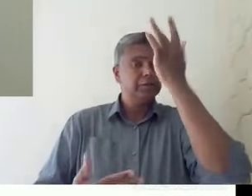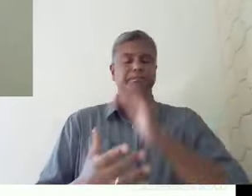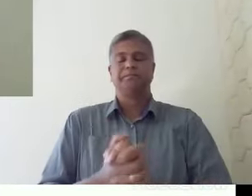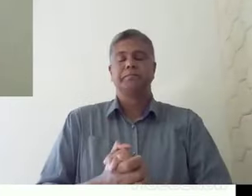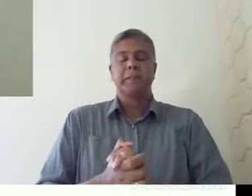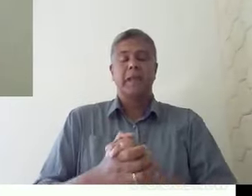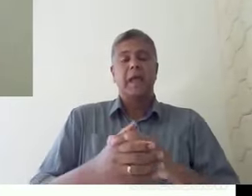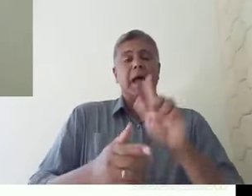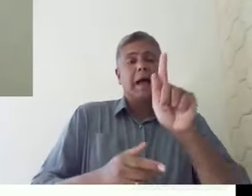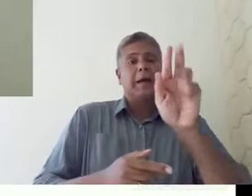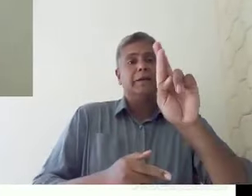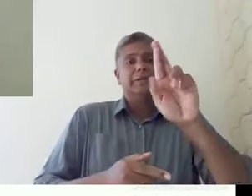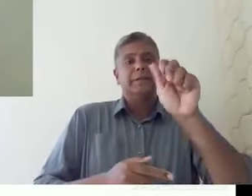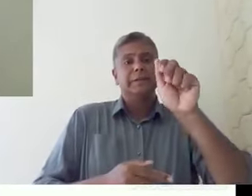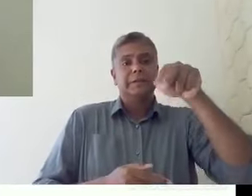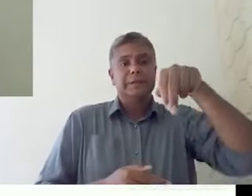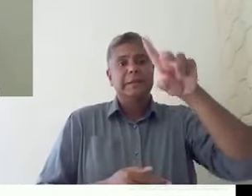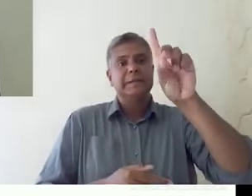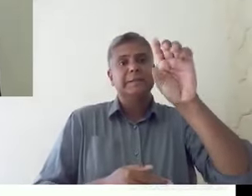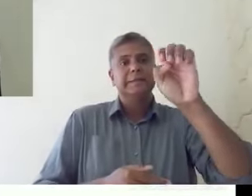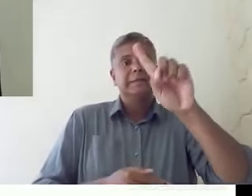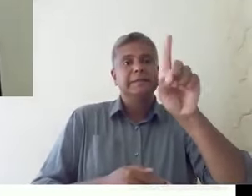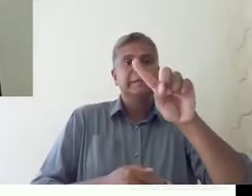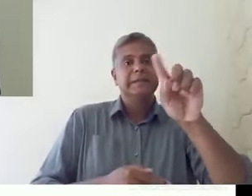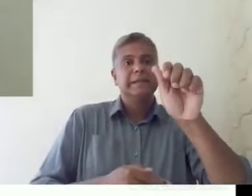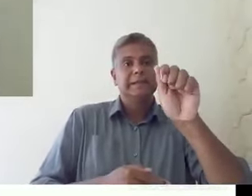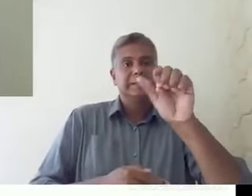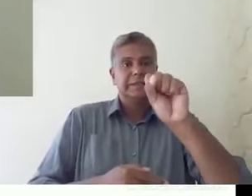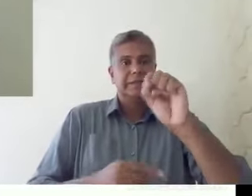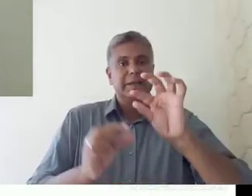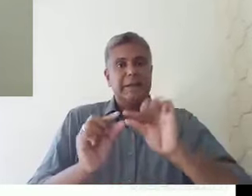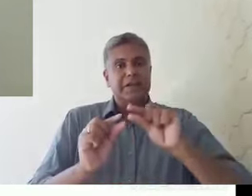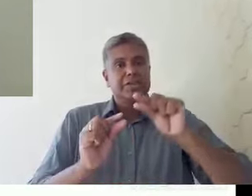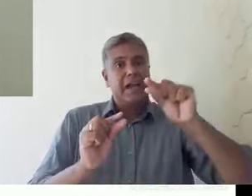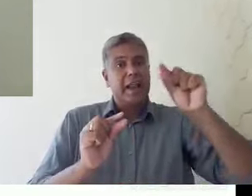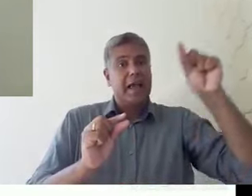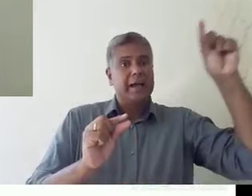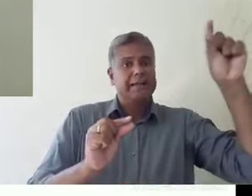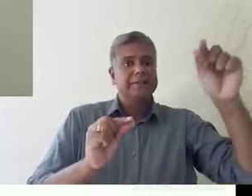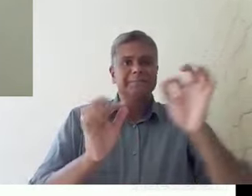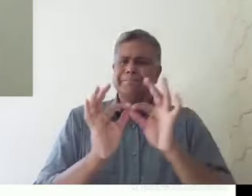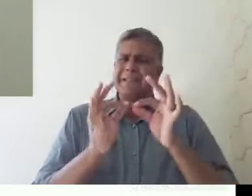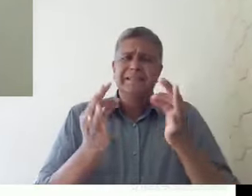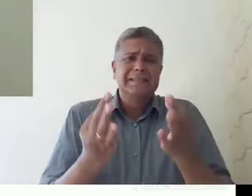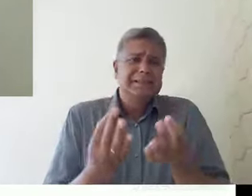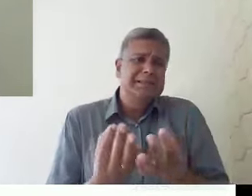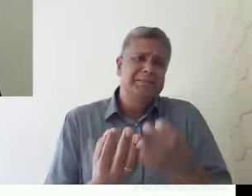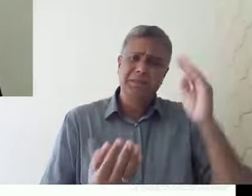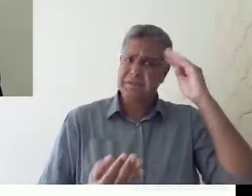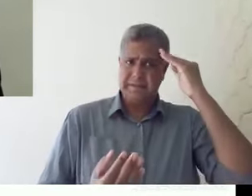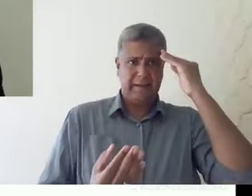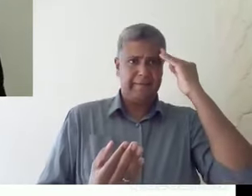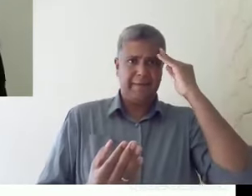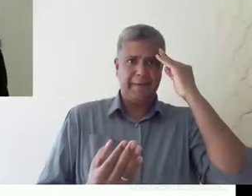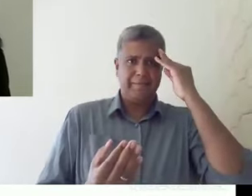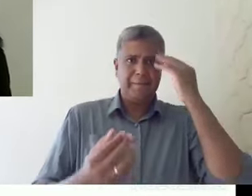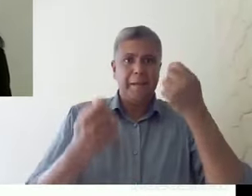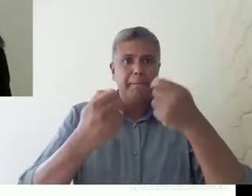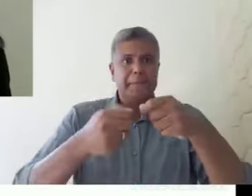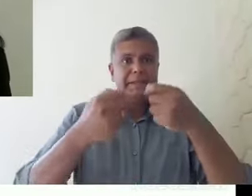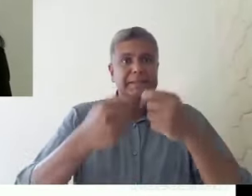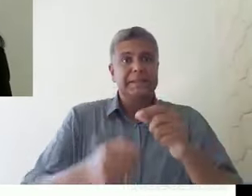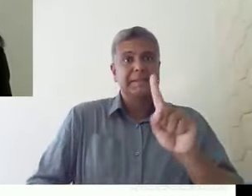grandezas escalares, elas pode-se dizer que são grandezas que são mais simples. Elas